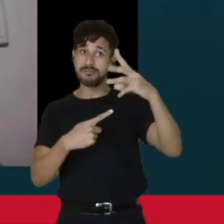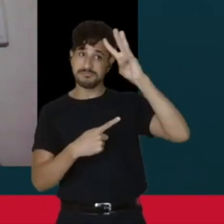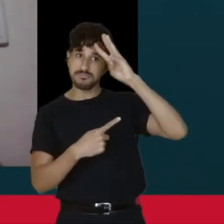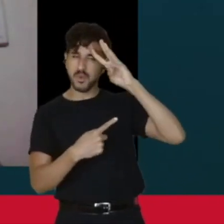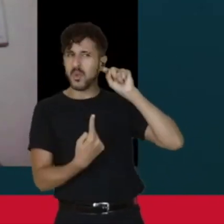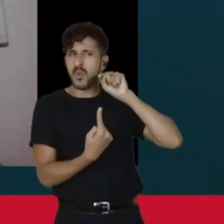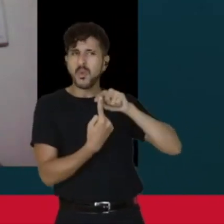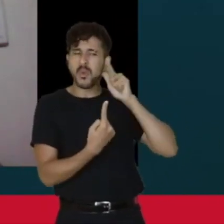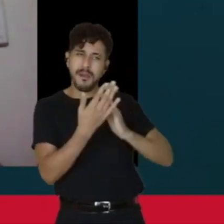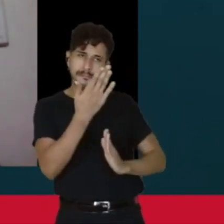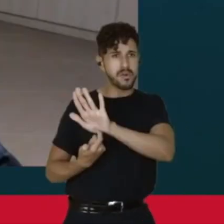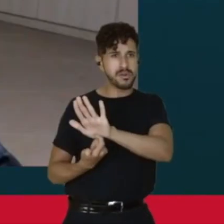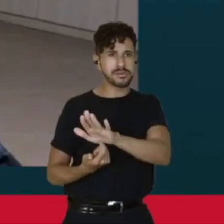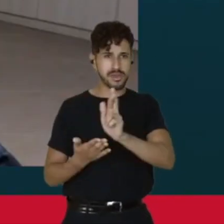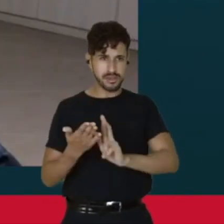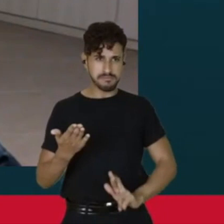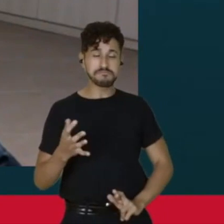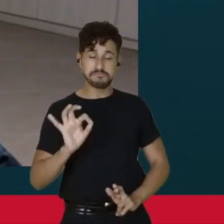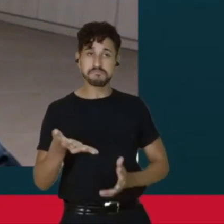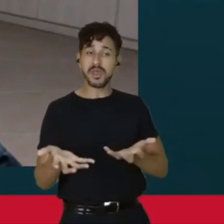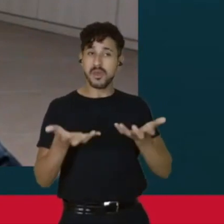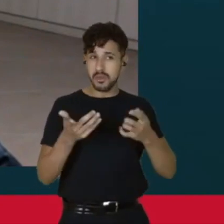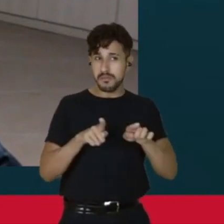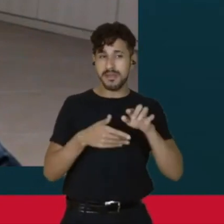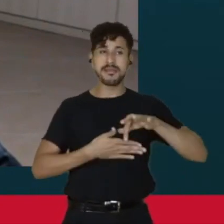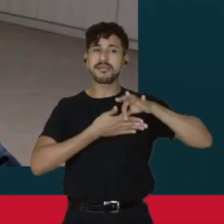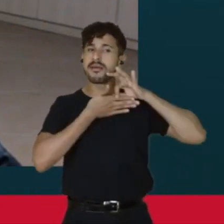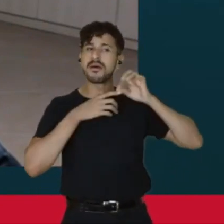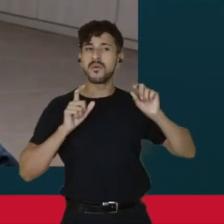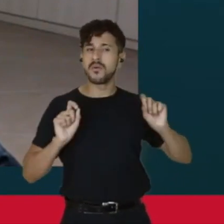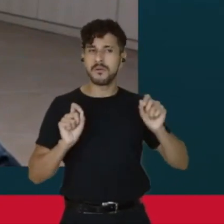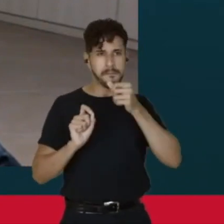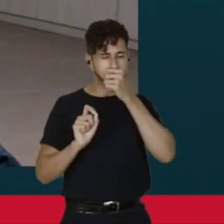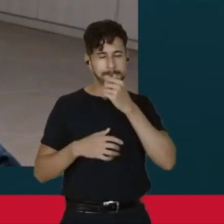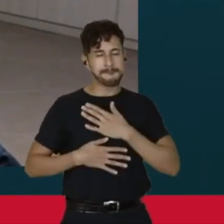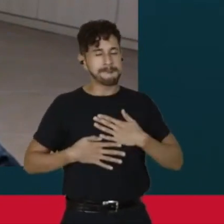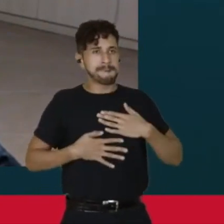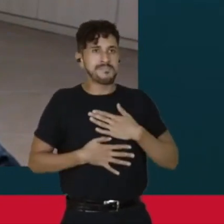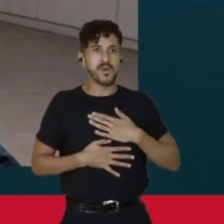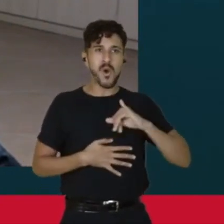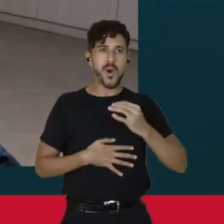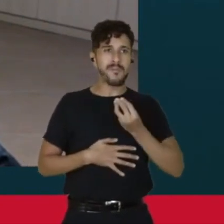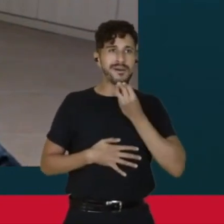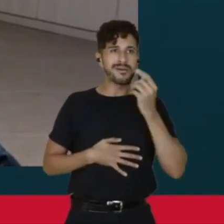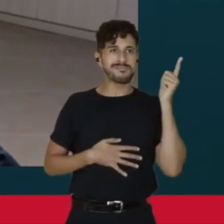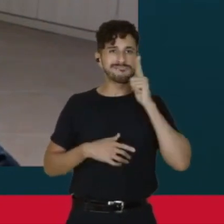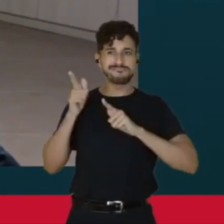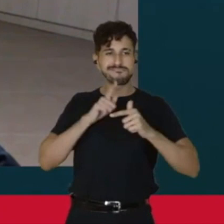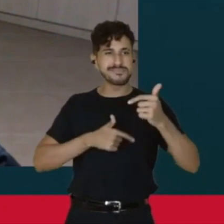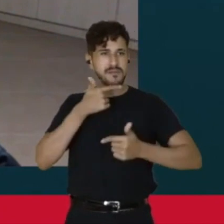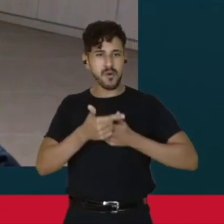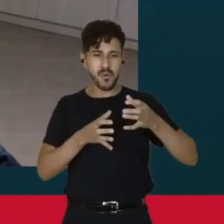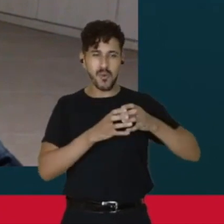para aprovarmos esse relatório. Eu quero também destacar o privilégio que foi participar com a equipe de assessoria